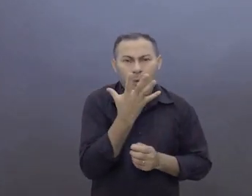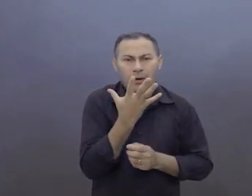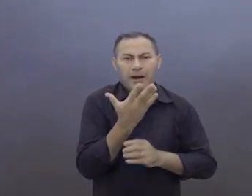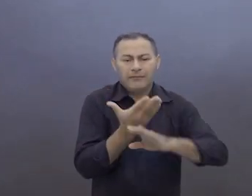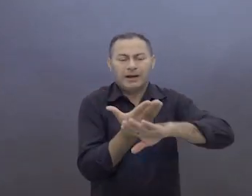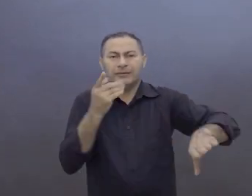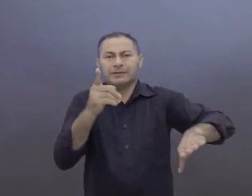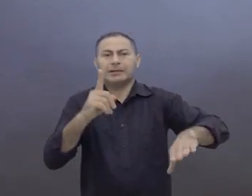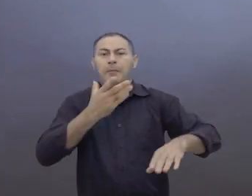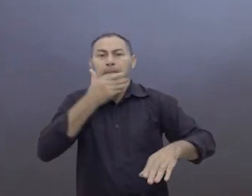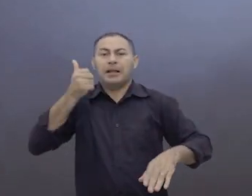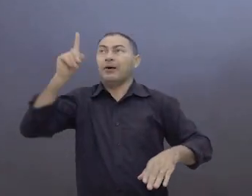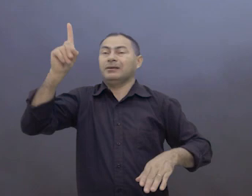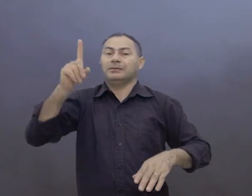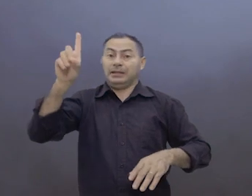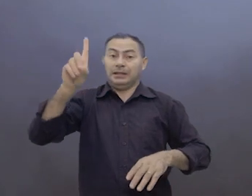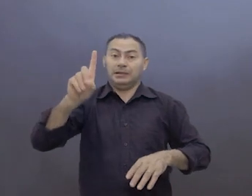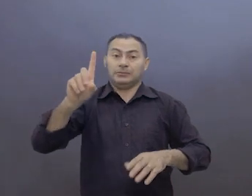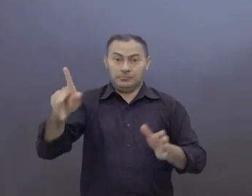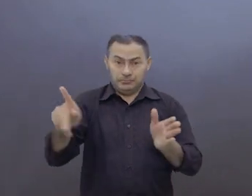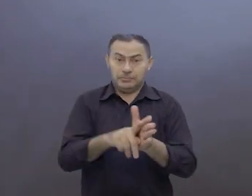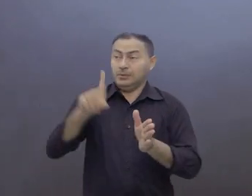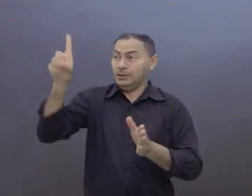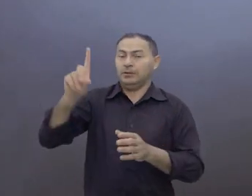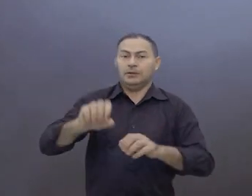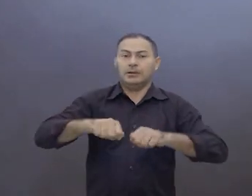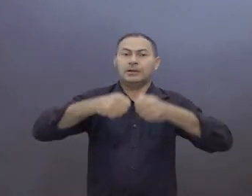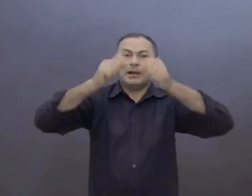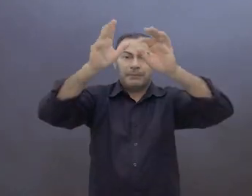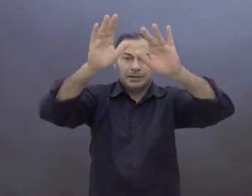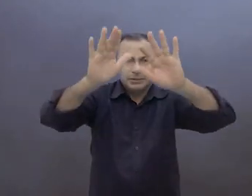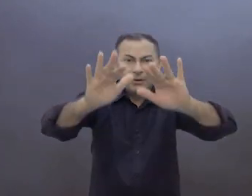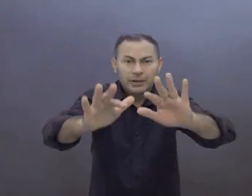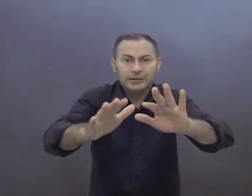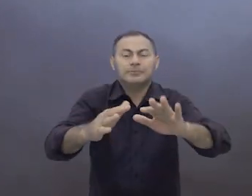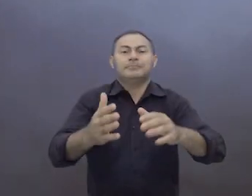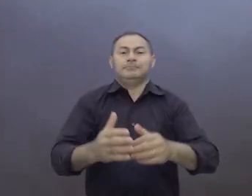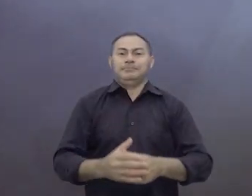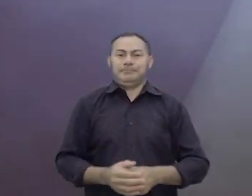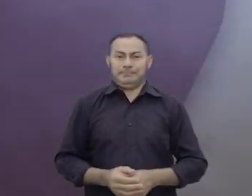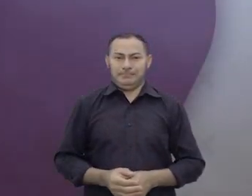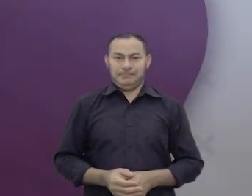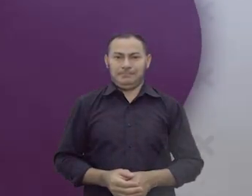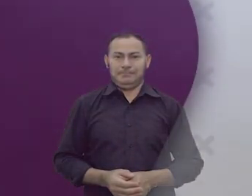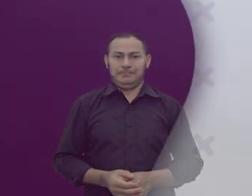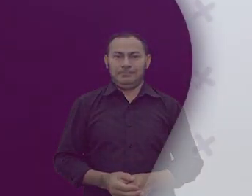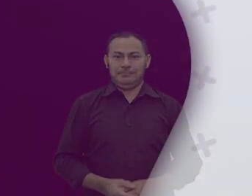você do melhor que Deus tem para a sua vida. Deus mesmo o abençoe nisso.